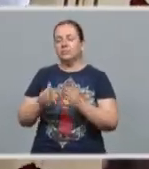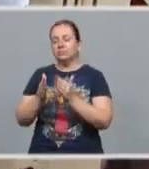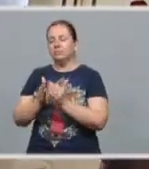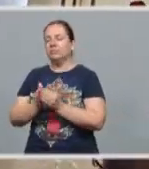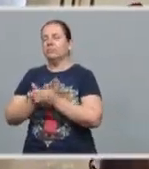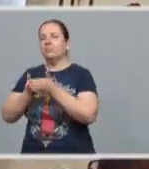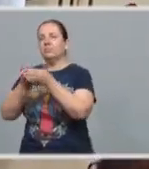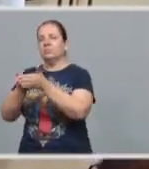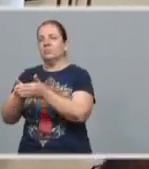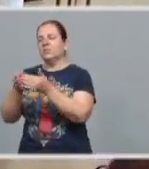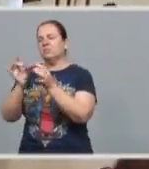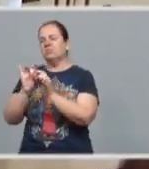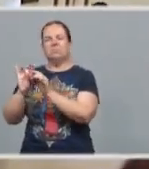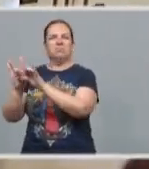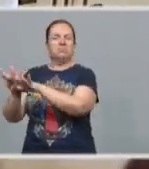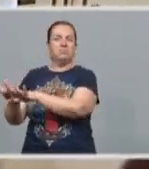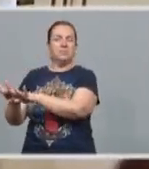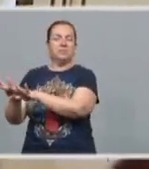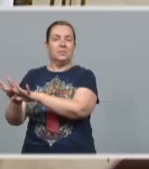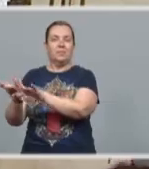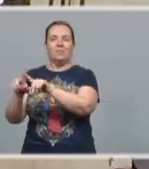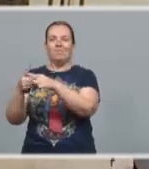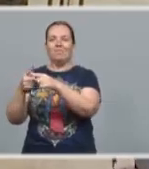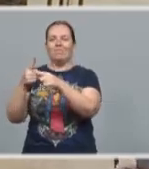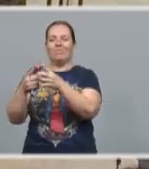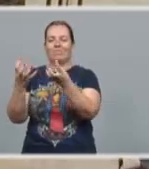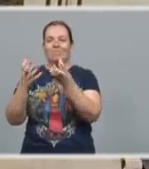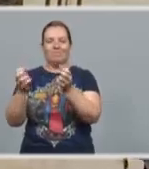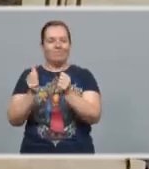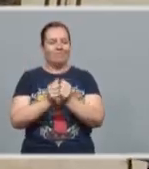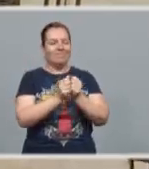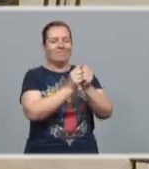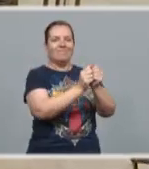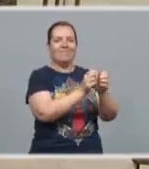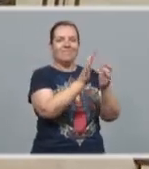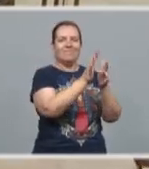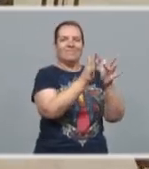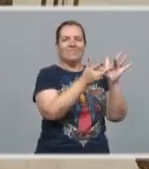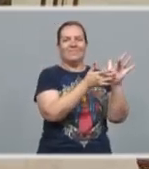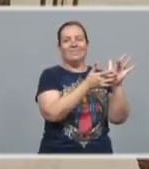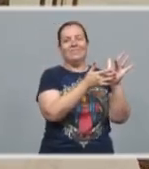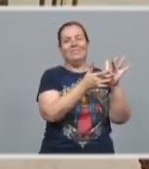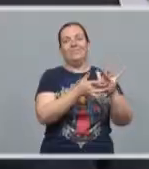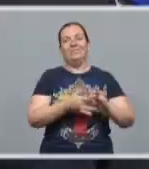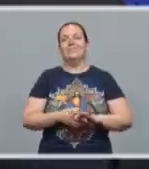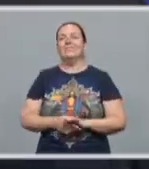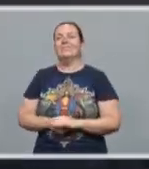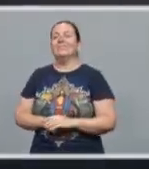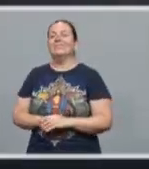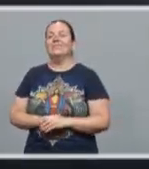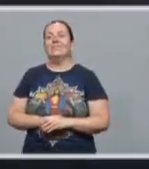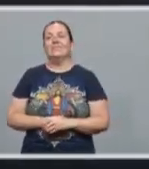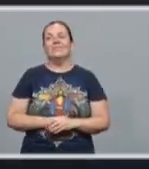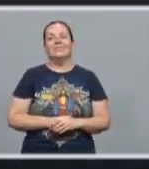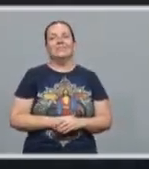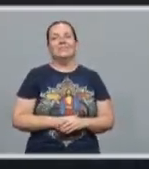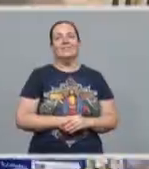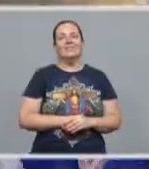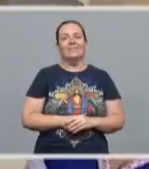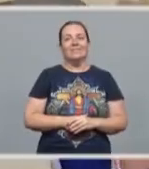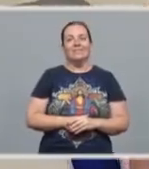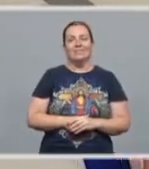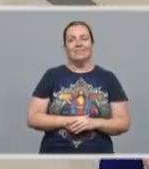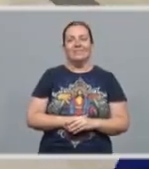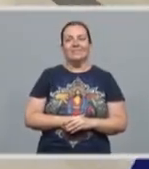Lá na praia, eu larguei o meu barco. Muito obrigado.